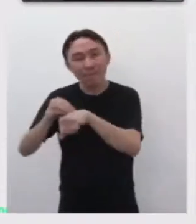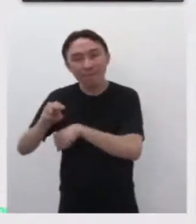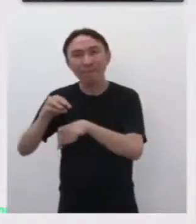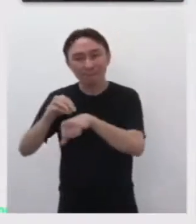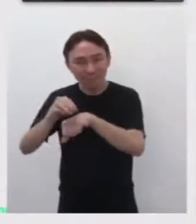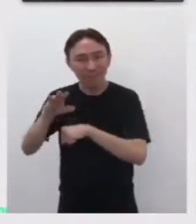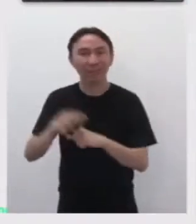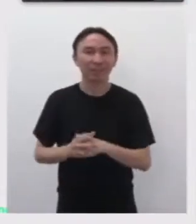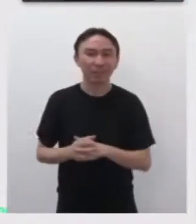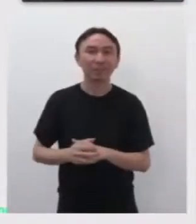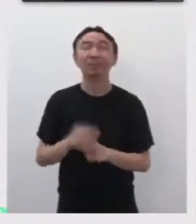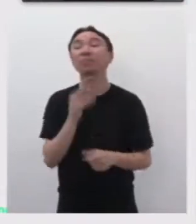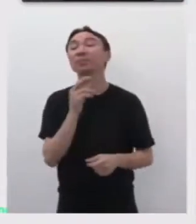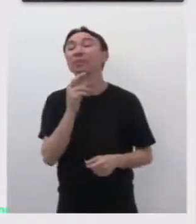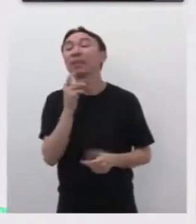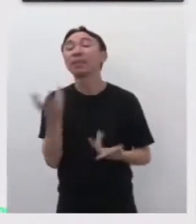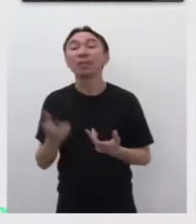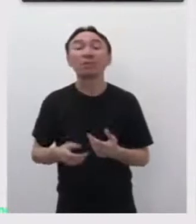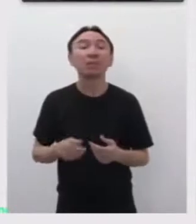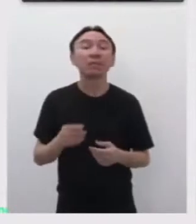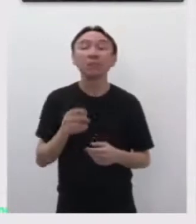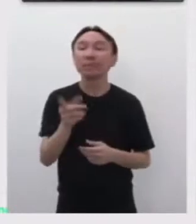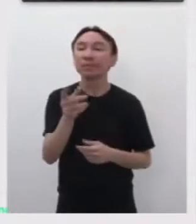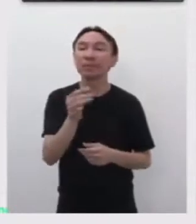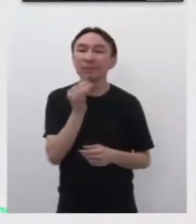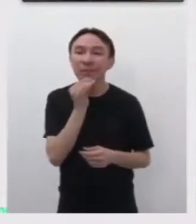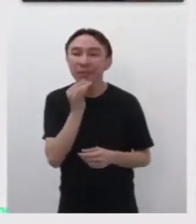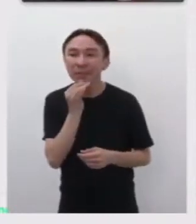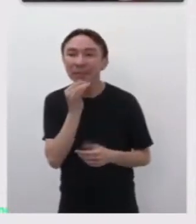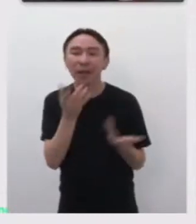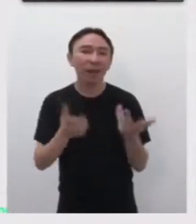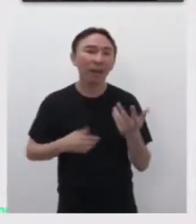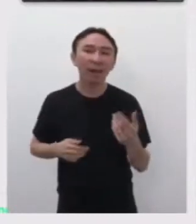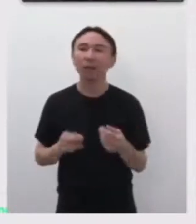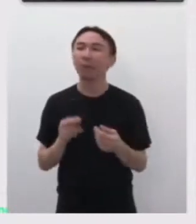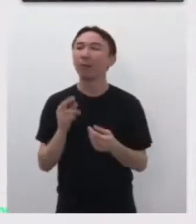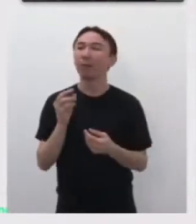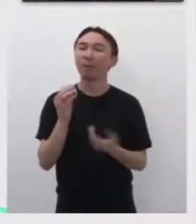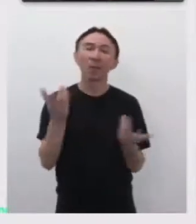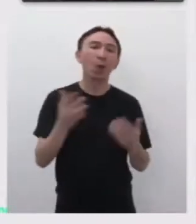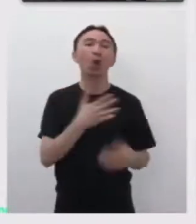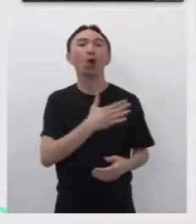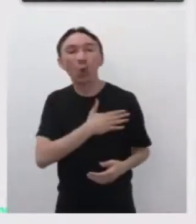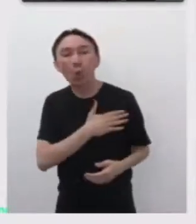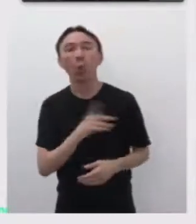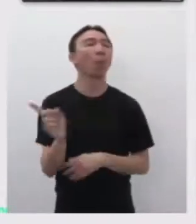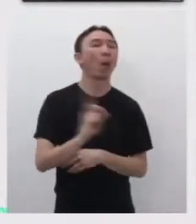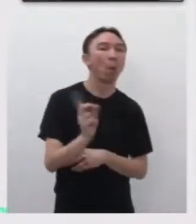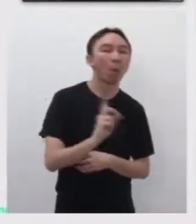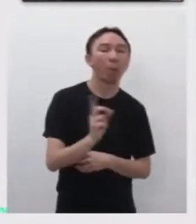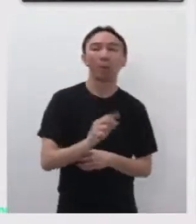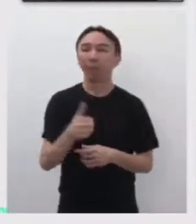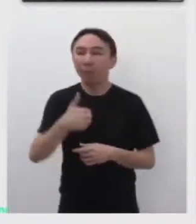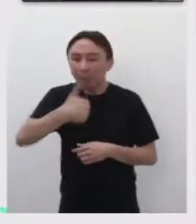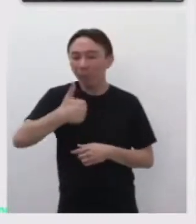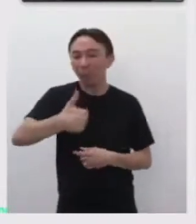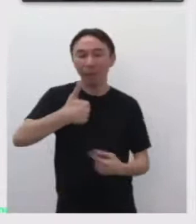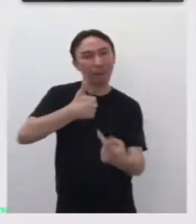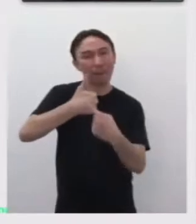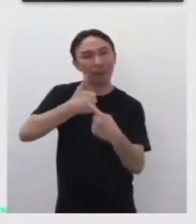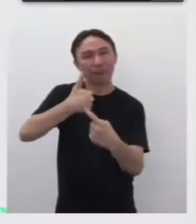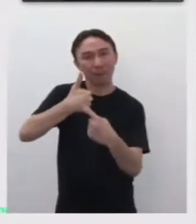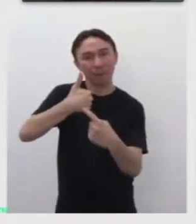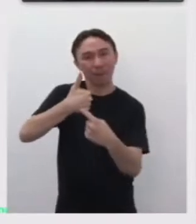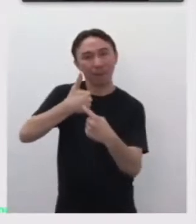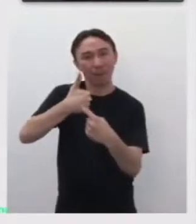certa. Então, se você clica aqui, os alunos eles marcam se eles gostaram ou se eles não gostaram daquela resposta. As mais votadas ficam aqui em